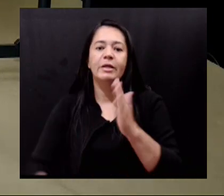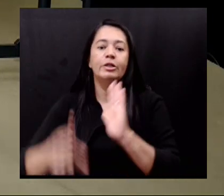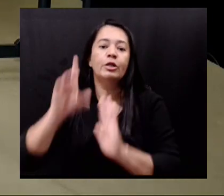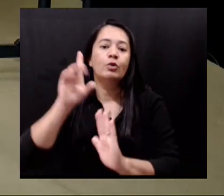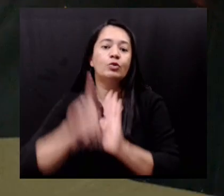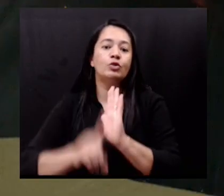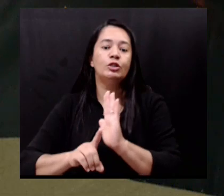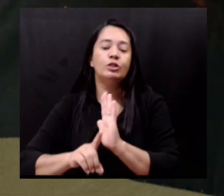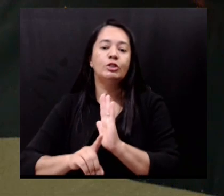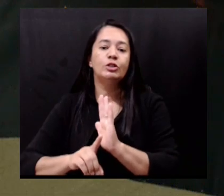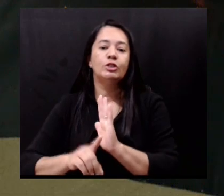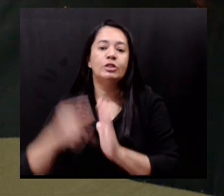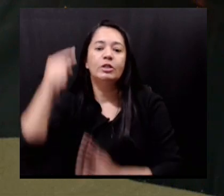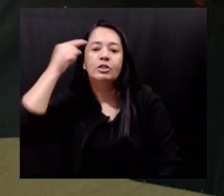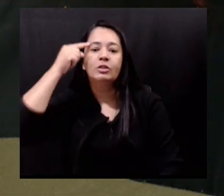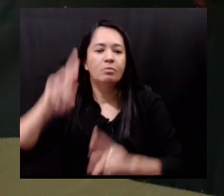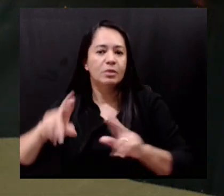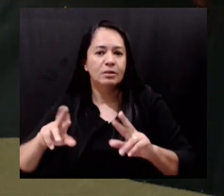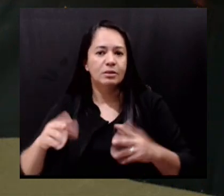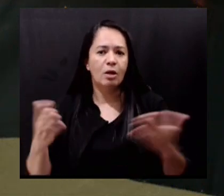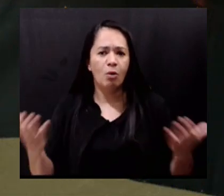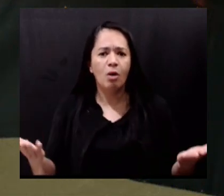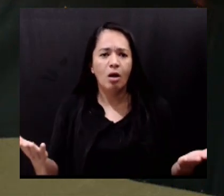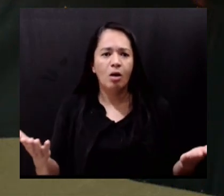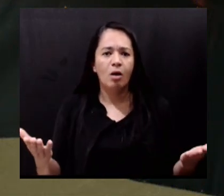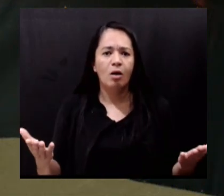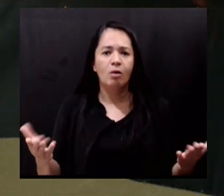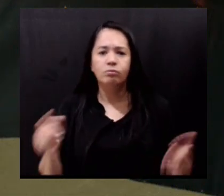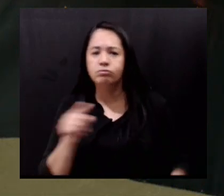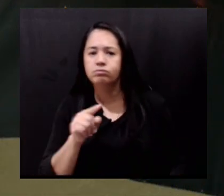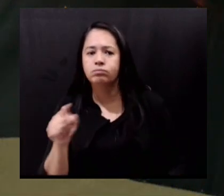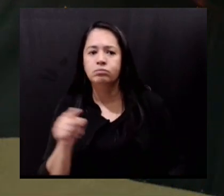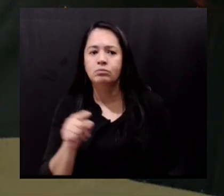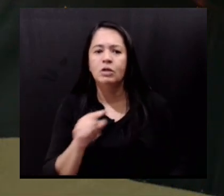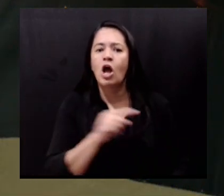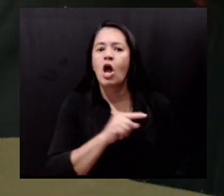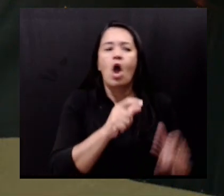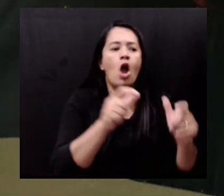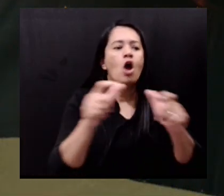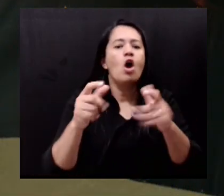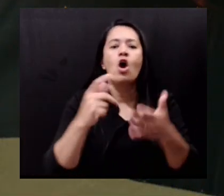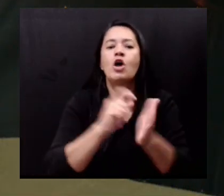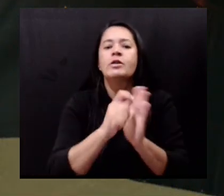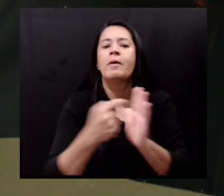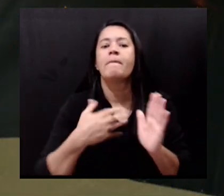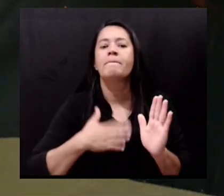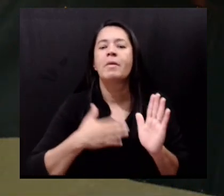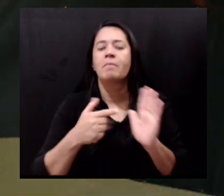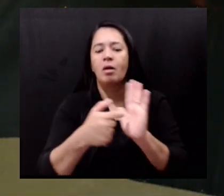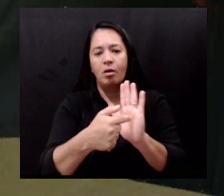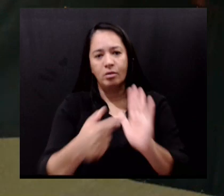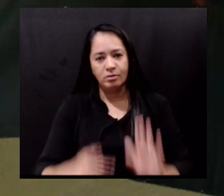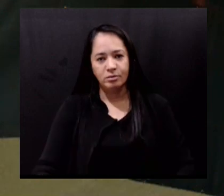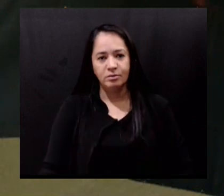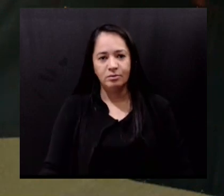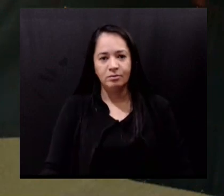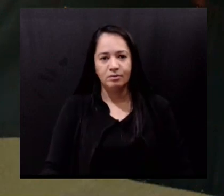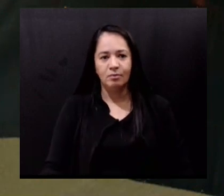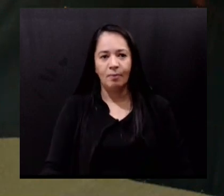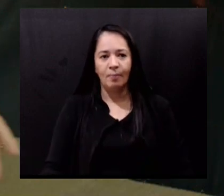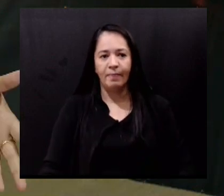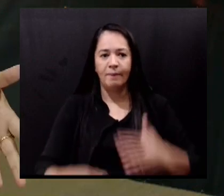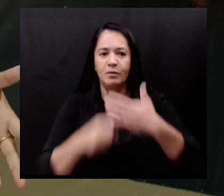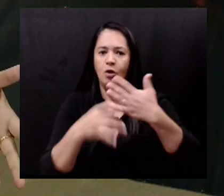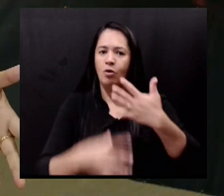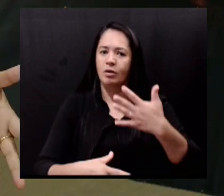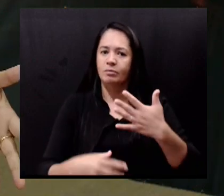errar? Qual que é? Quem é que disse isso? Onde está escrito? Me mostra, né, Suzana? Olha o comentário aí da Camila e a pergunta para